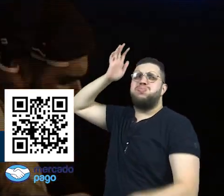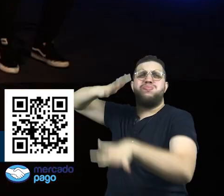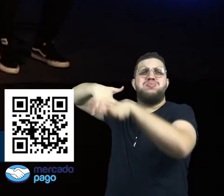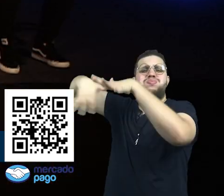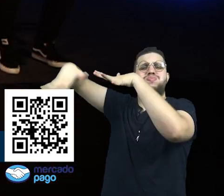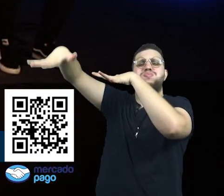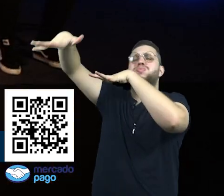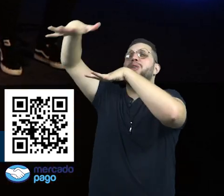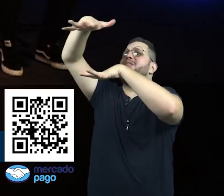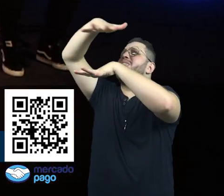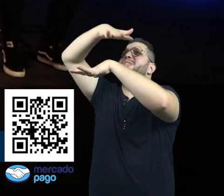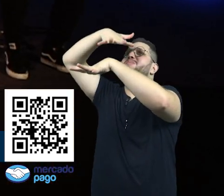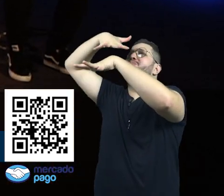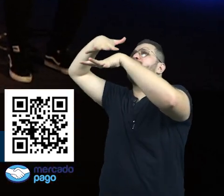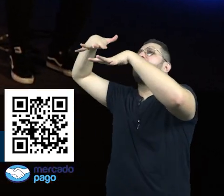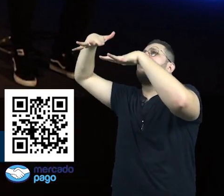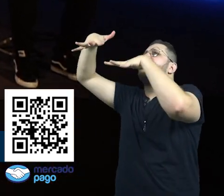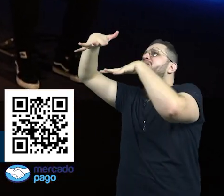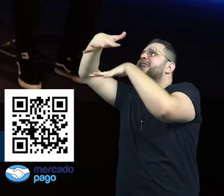viver, Rei dos